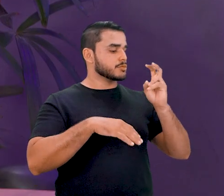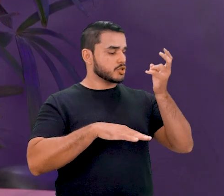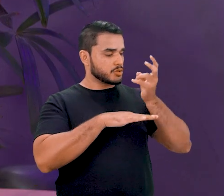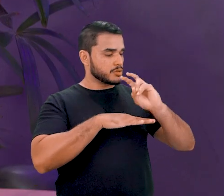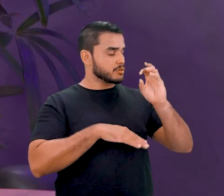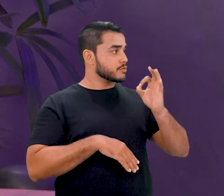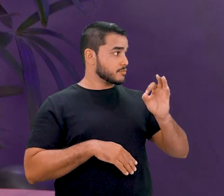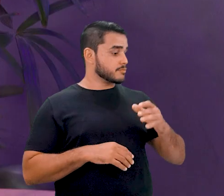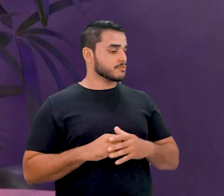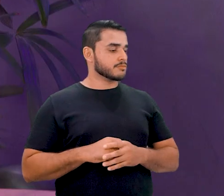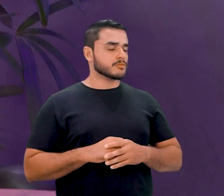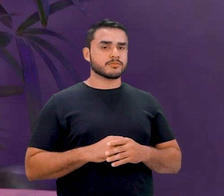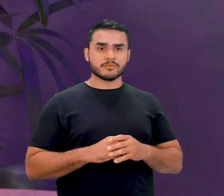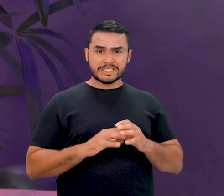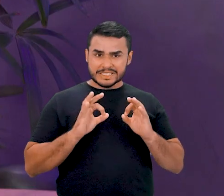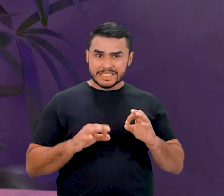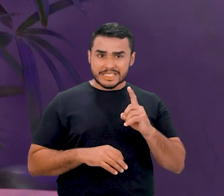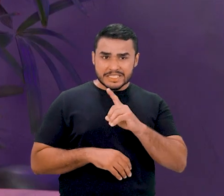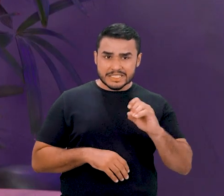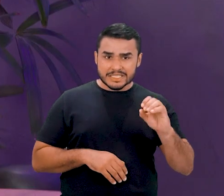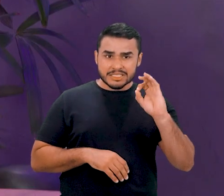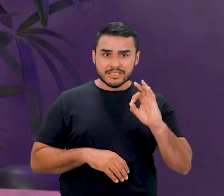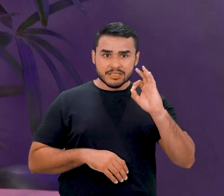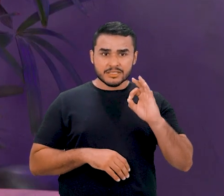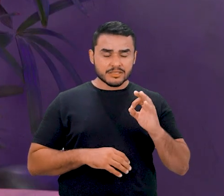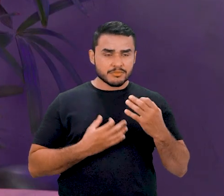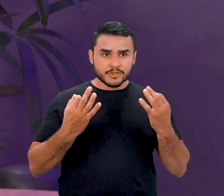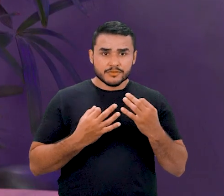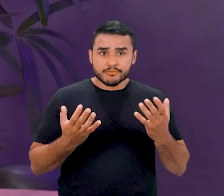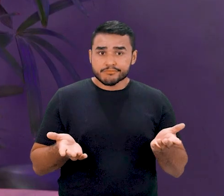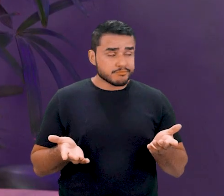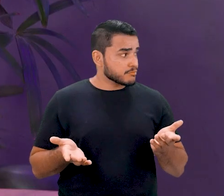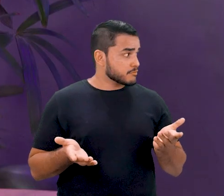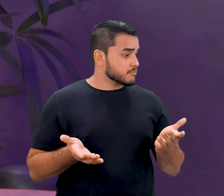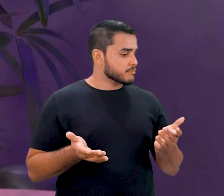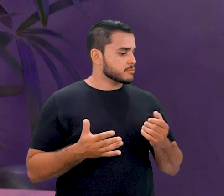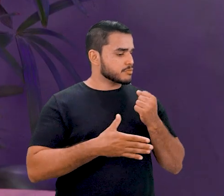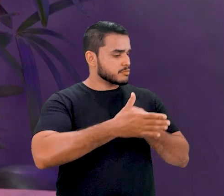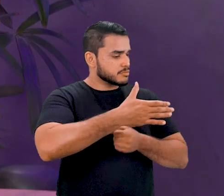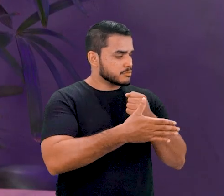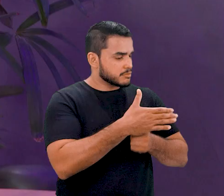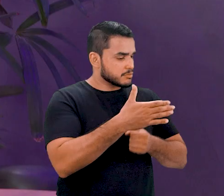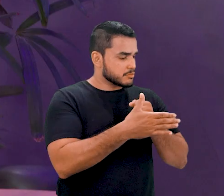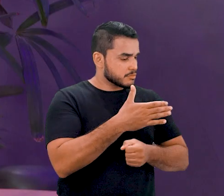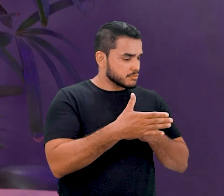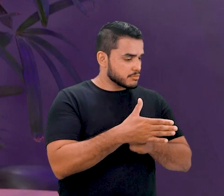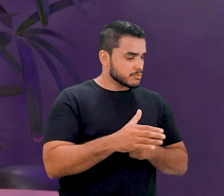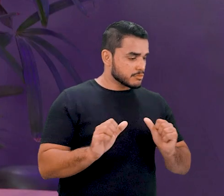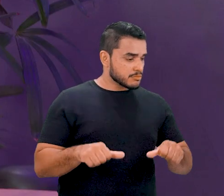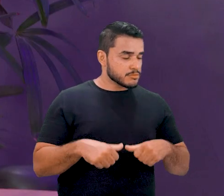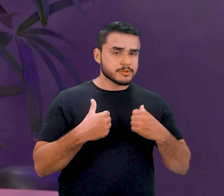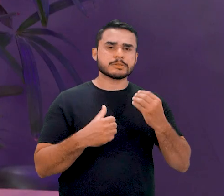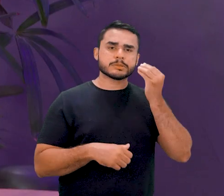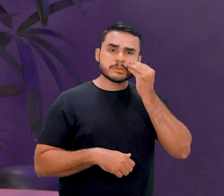acessibilizando. Ainda está 100%? Nunca vai estar. Eu espero que nunca esteja, porque a gente está sempre brigando por alguma coisinha mais pra gente,